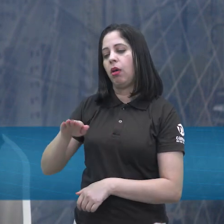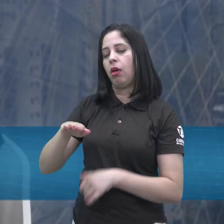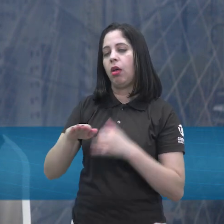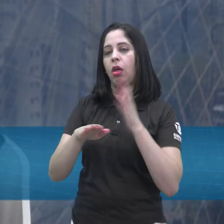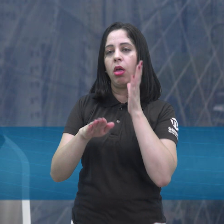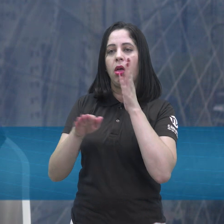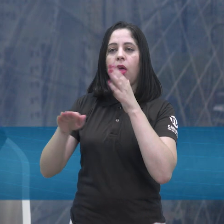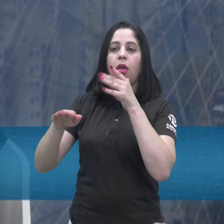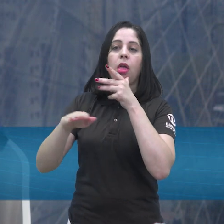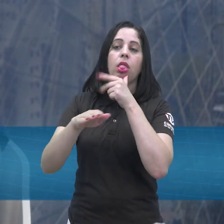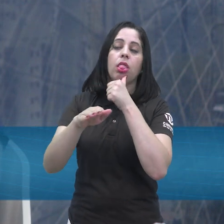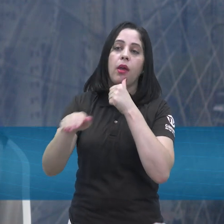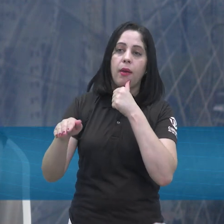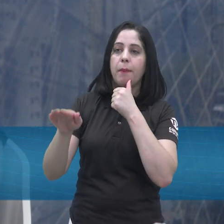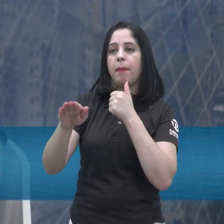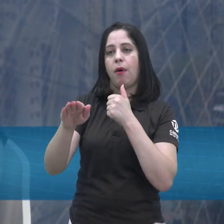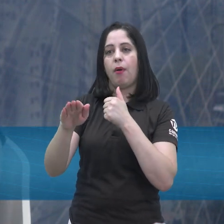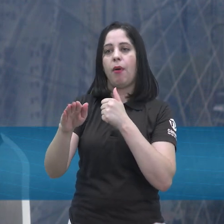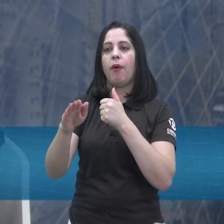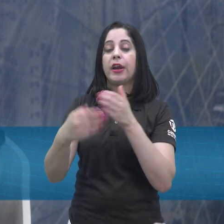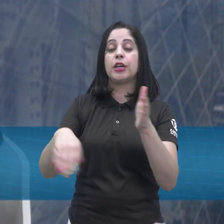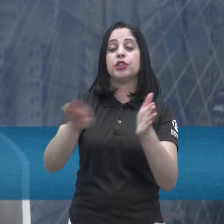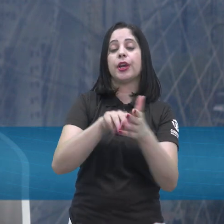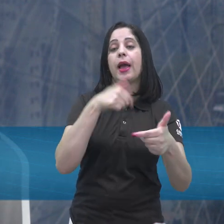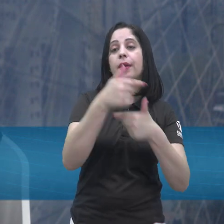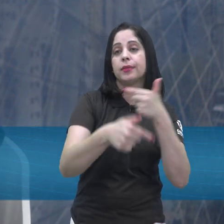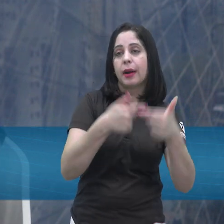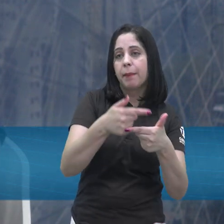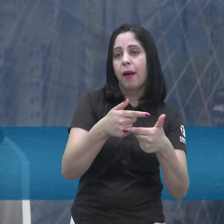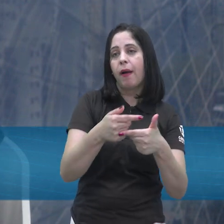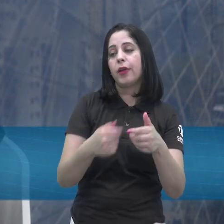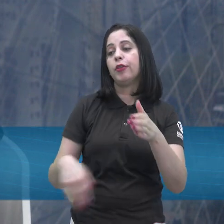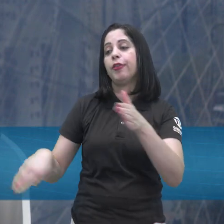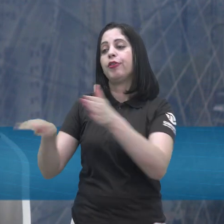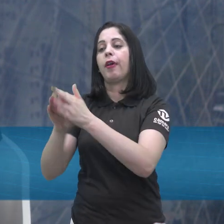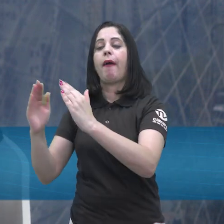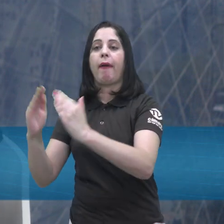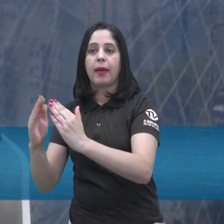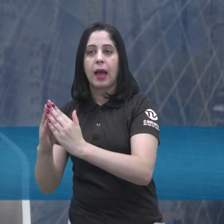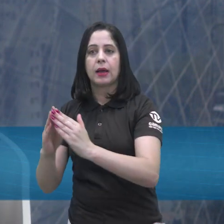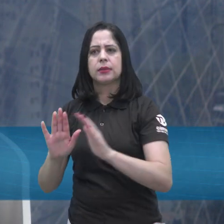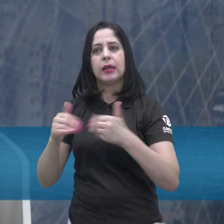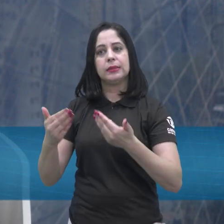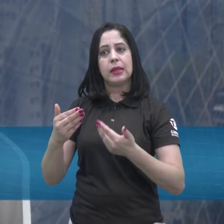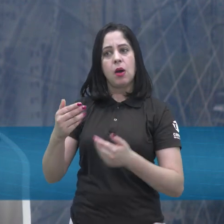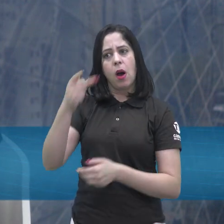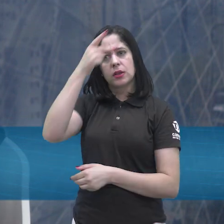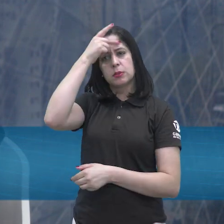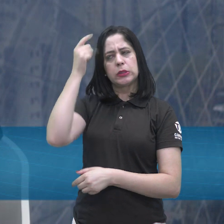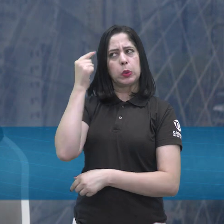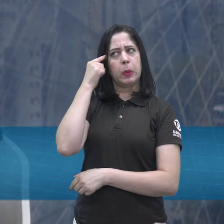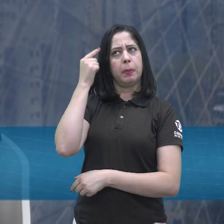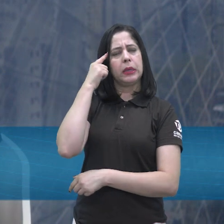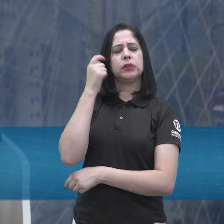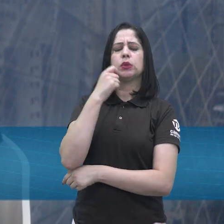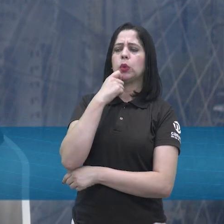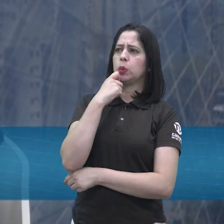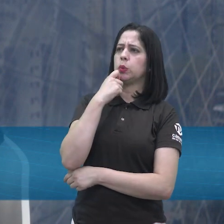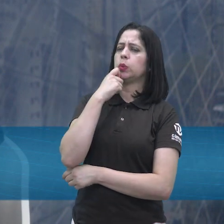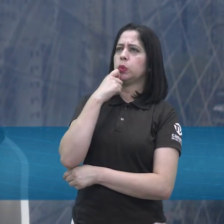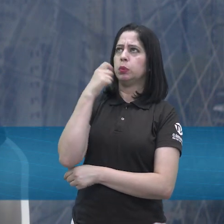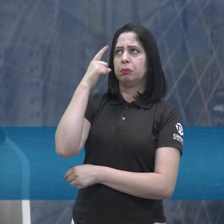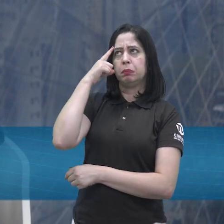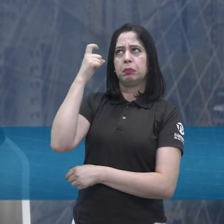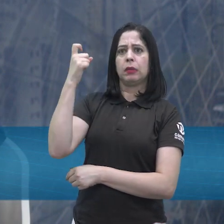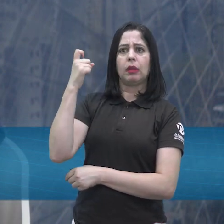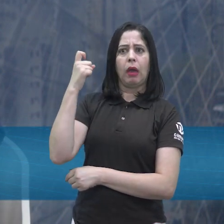no trânsito, de deslocamento tanto para ida, volta, horário de almoço. A pandemia ela trouxe essa conscientização da utilização de recursos do espaço,